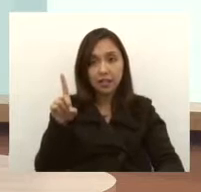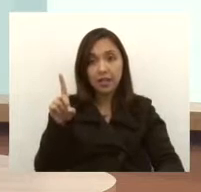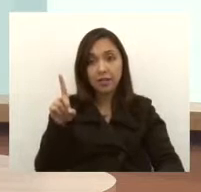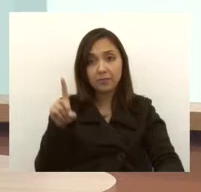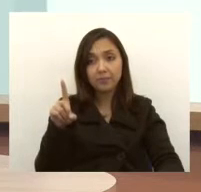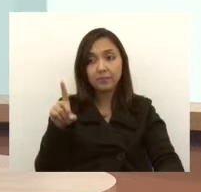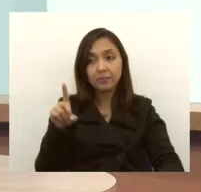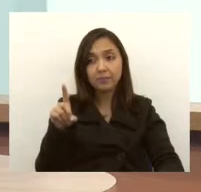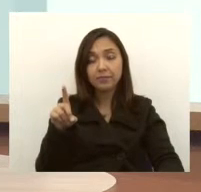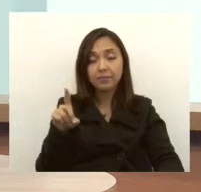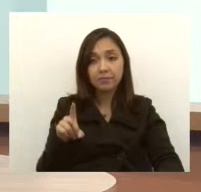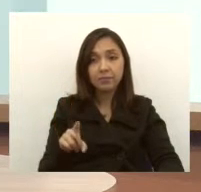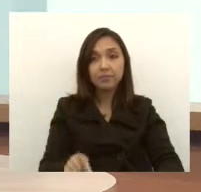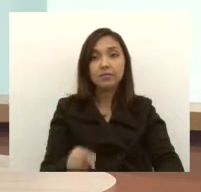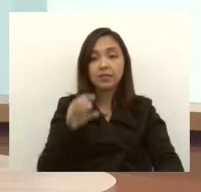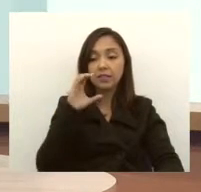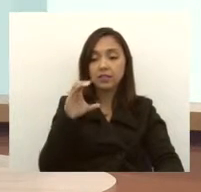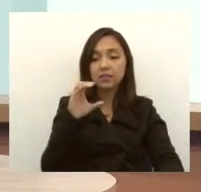débito,